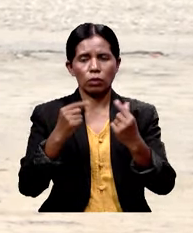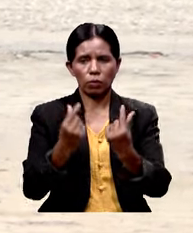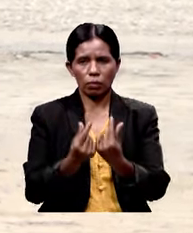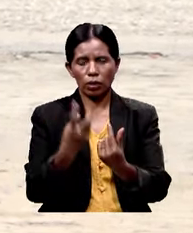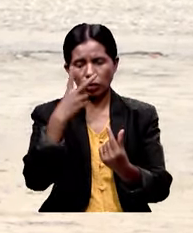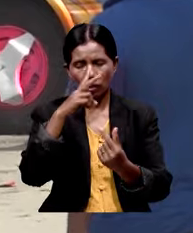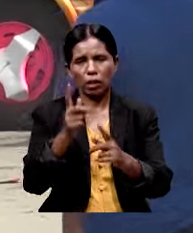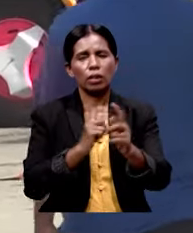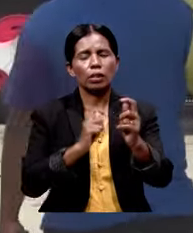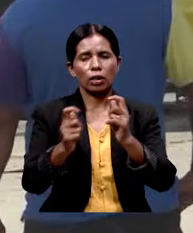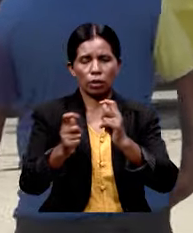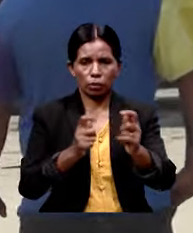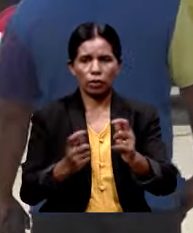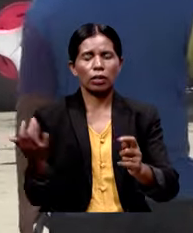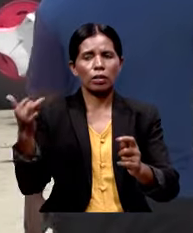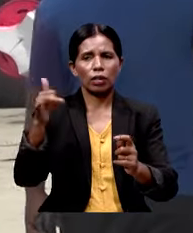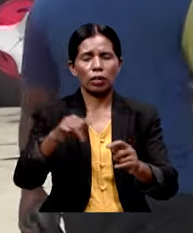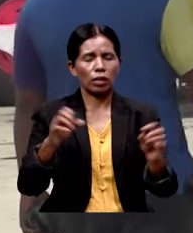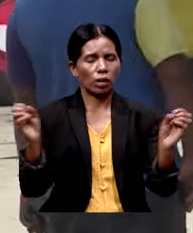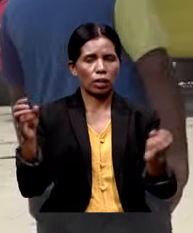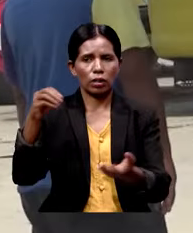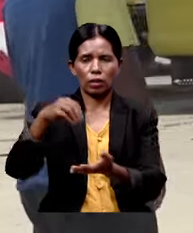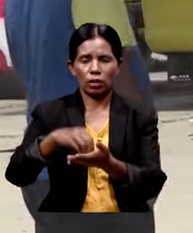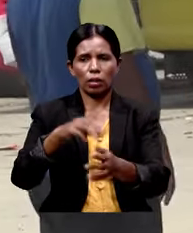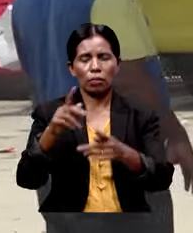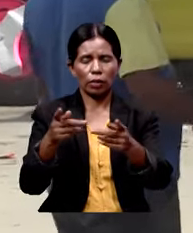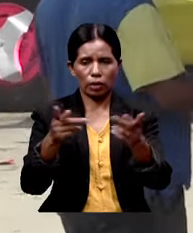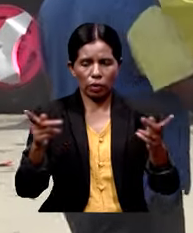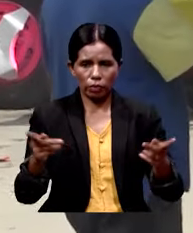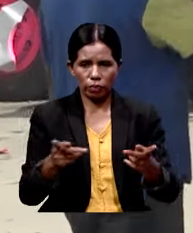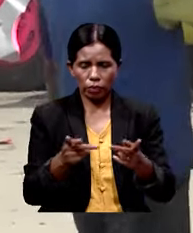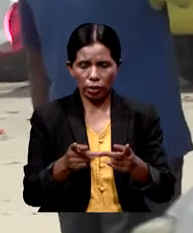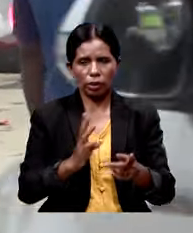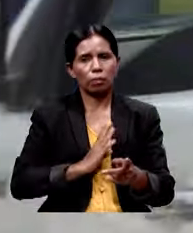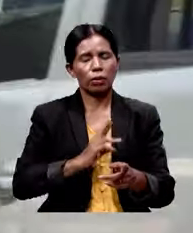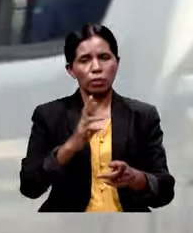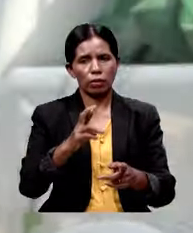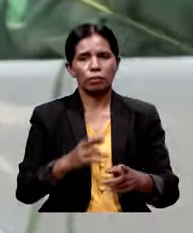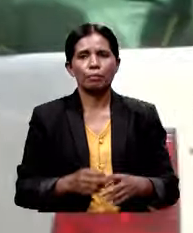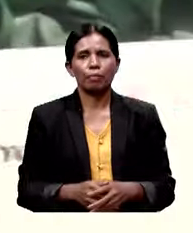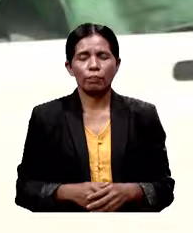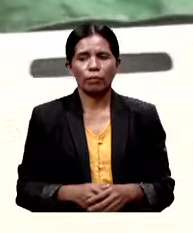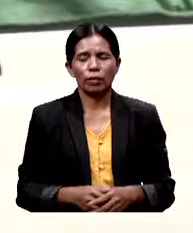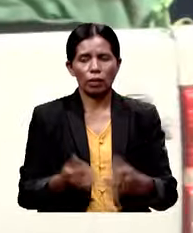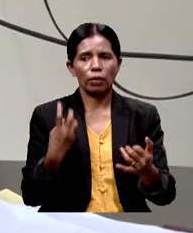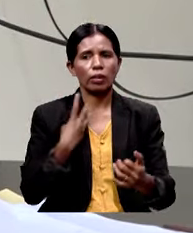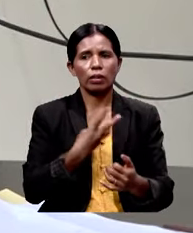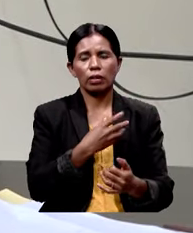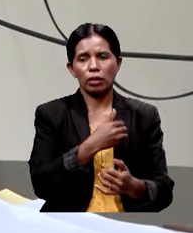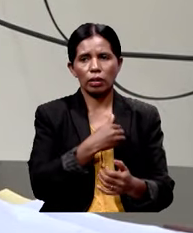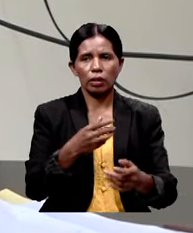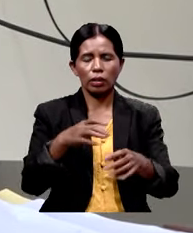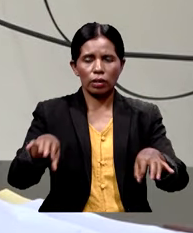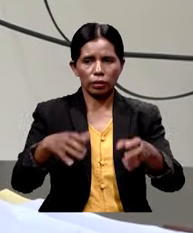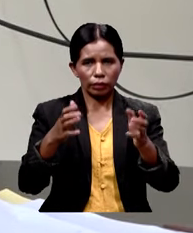kontrola transporte hirak nebe nunca hatun pasajeru iha fatin estacionamento Becora. Agora dadaok ni ita sidauk hi staff nebe mak